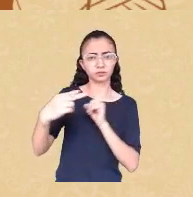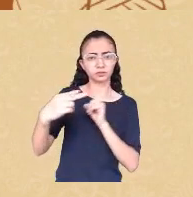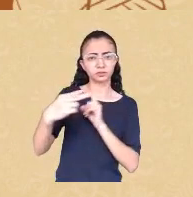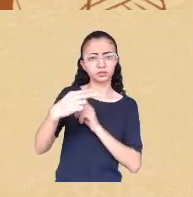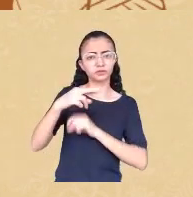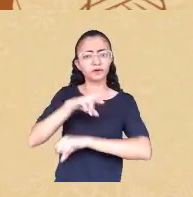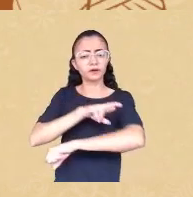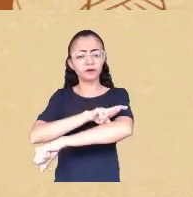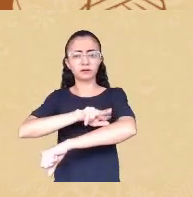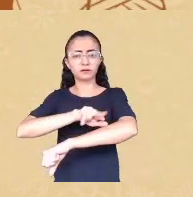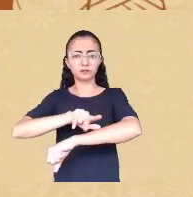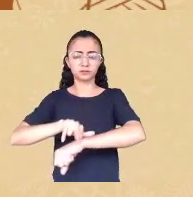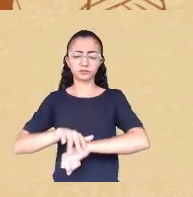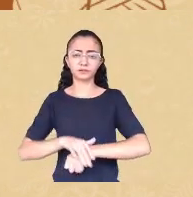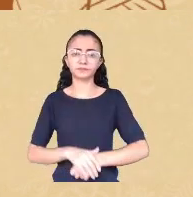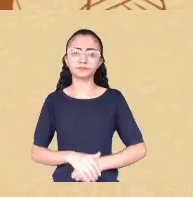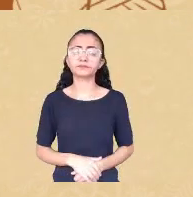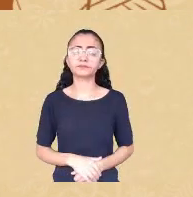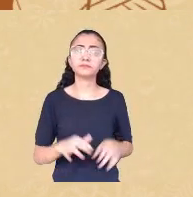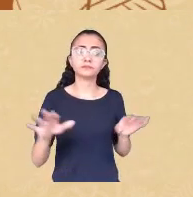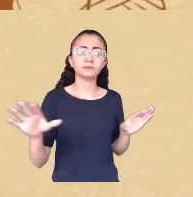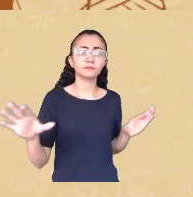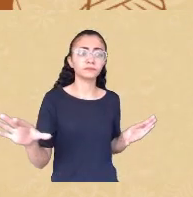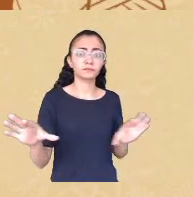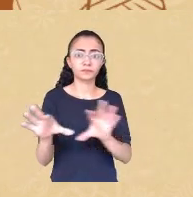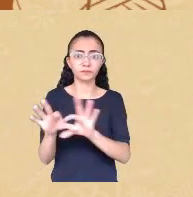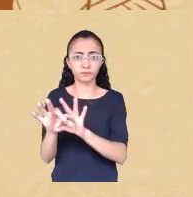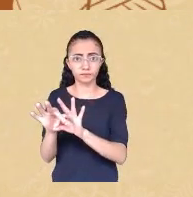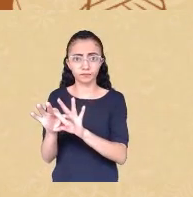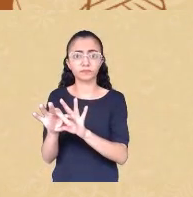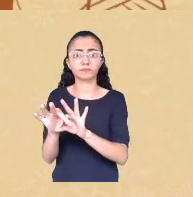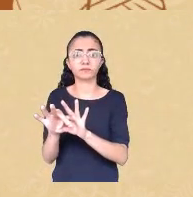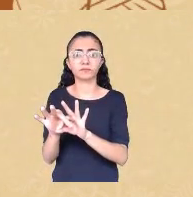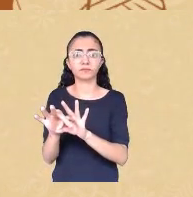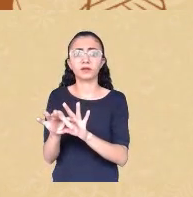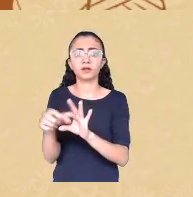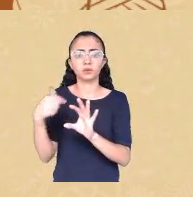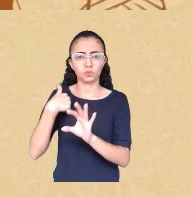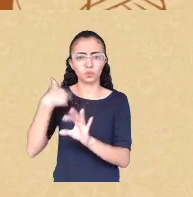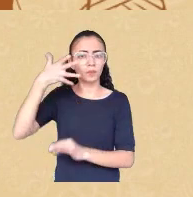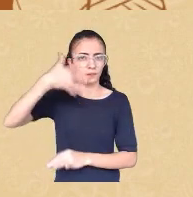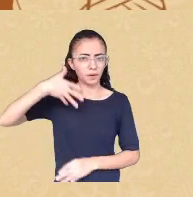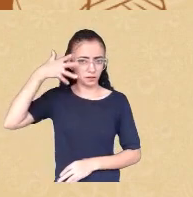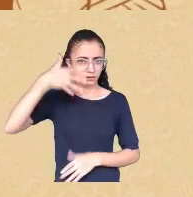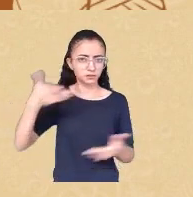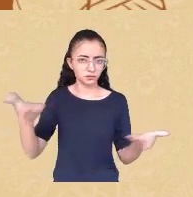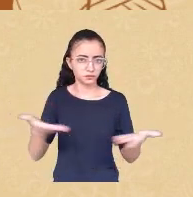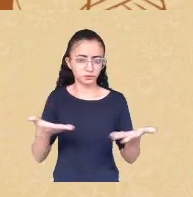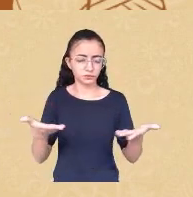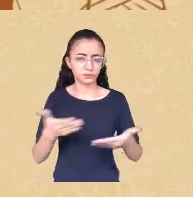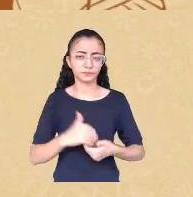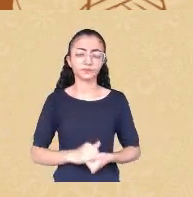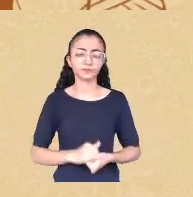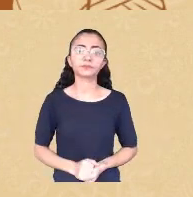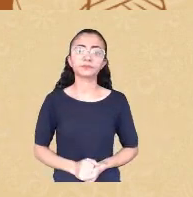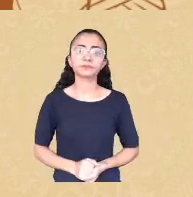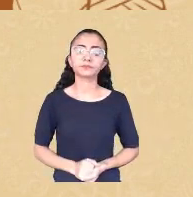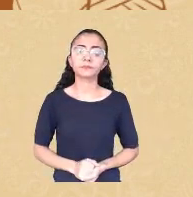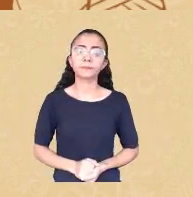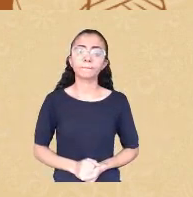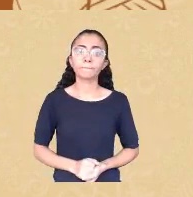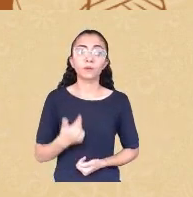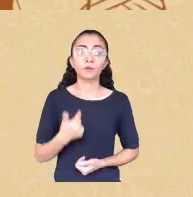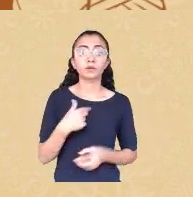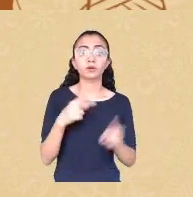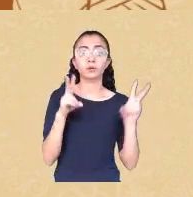estar entremeada no que eu vou estar falando para vocês, no que eu vou falar para vocês. Quando eu falo sobre gênero, por exemplo,